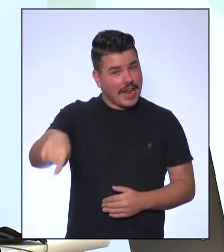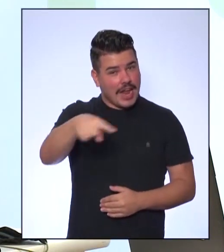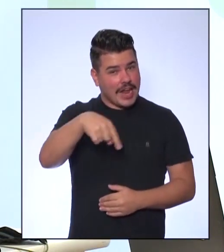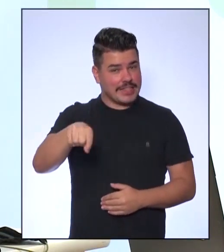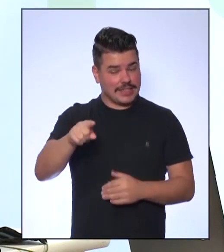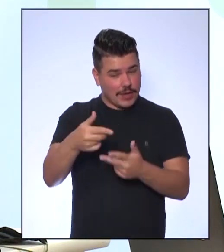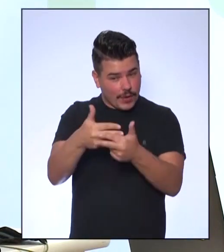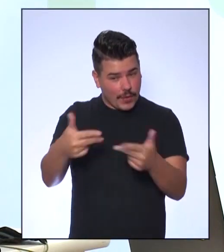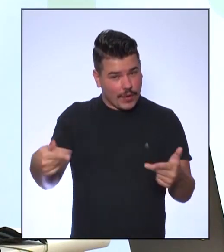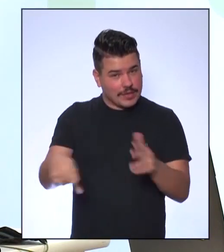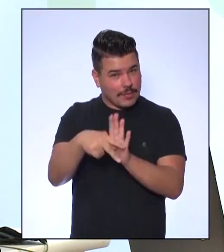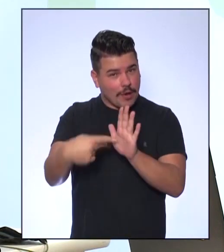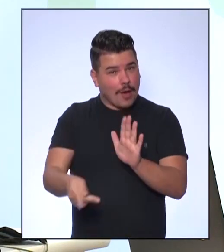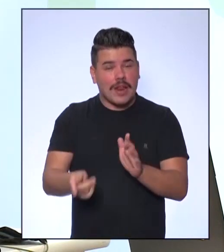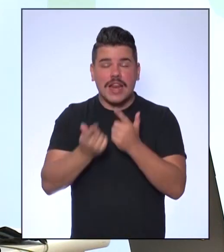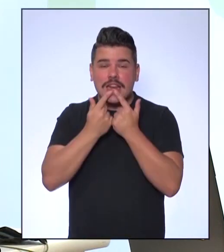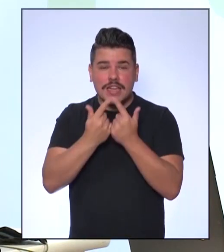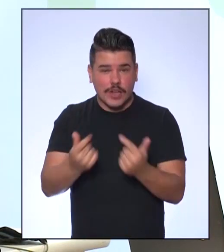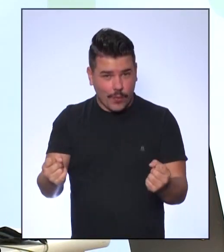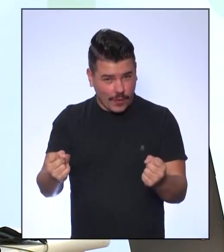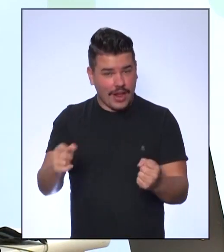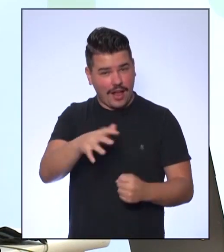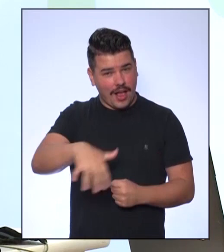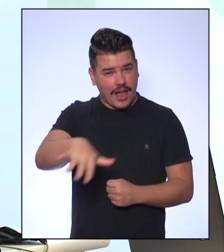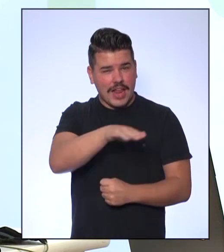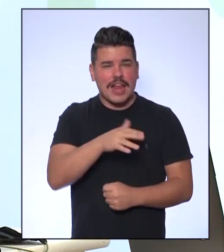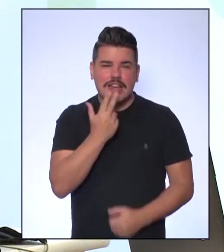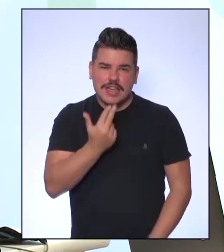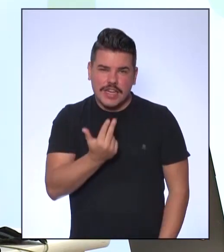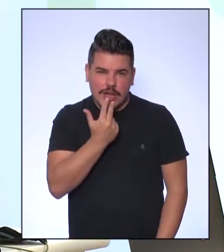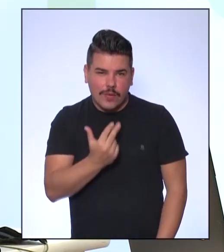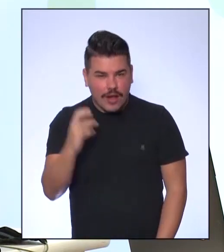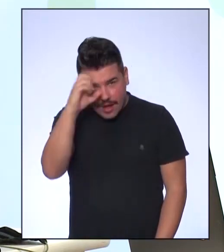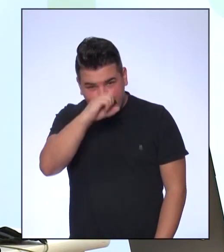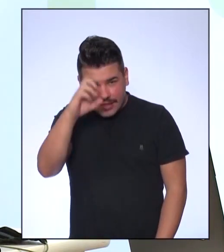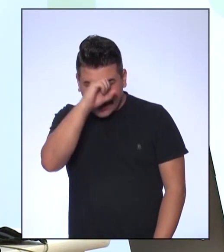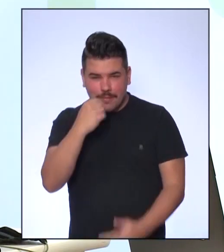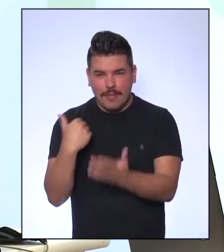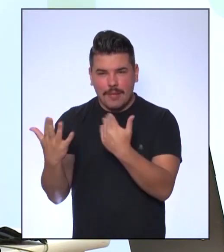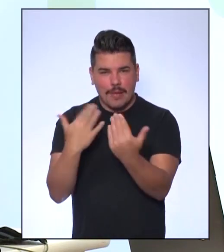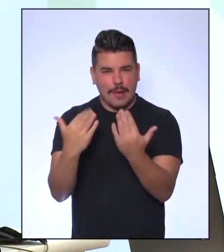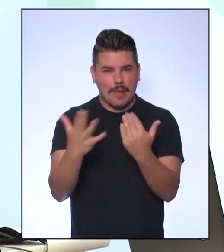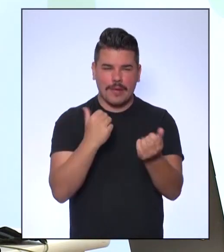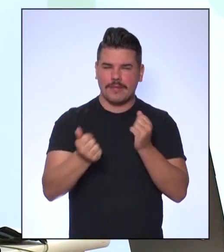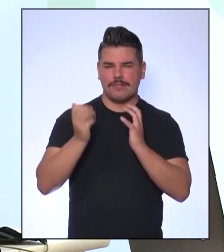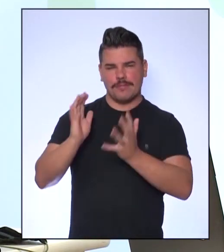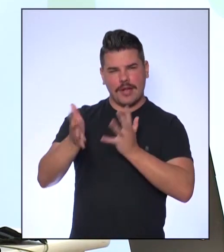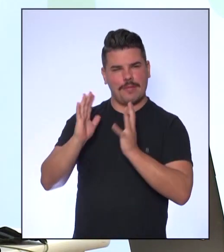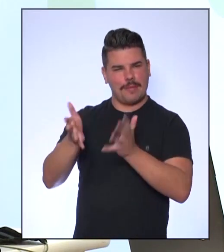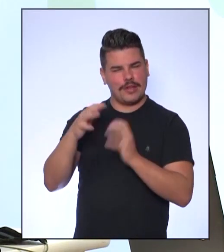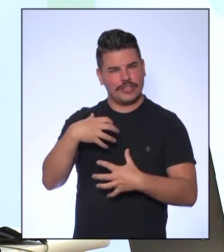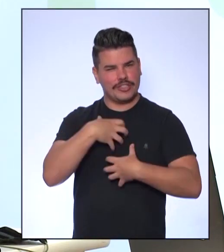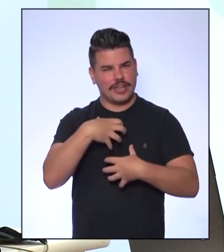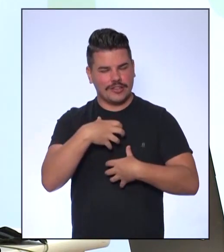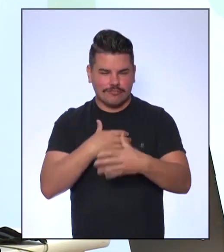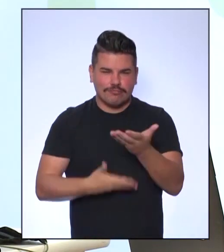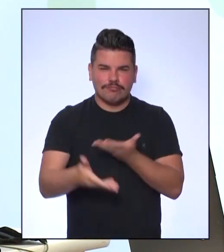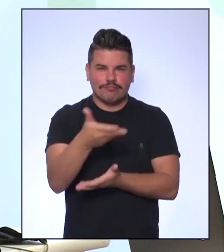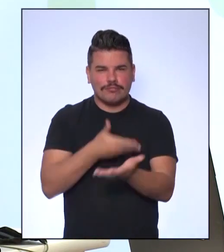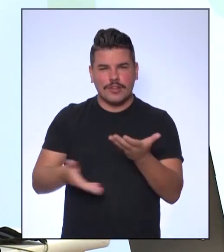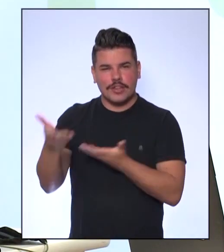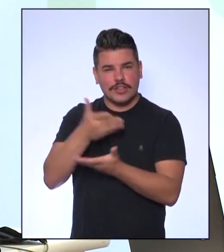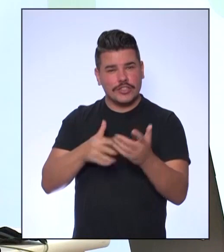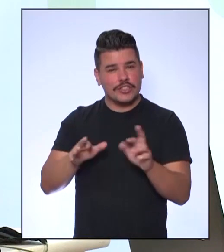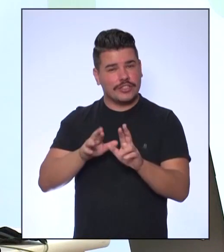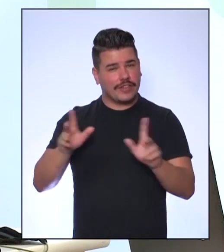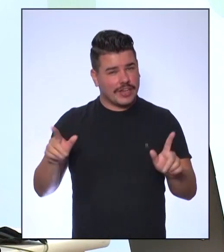está muito presente no nosso dia a dia, que faz parte das nossas ações, das nossas falas, no